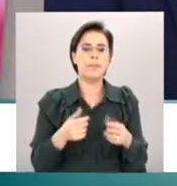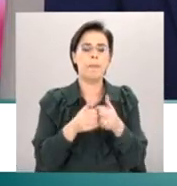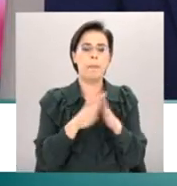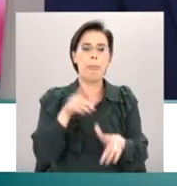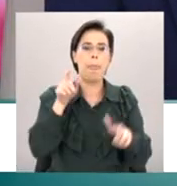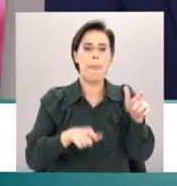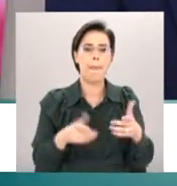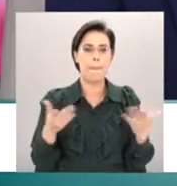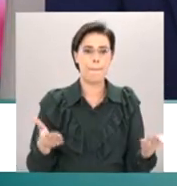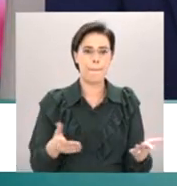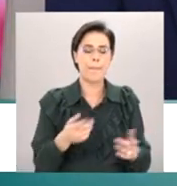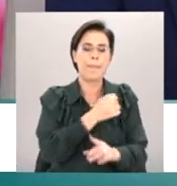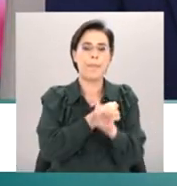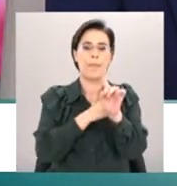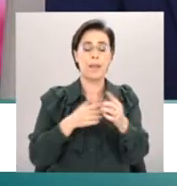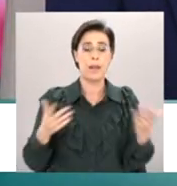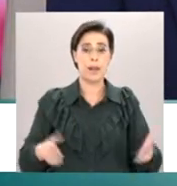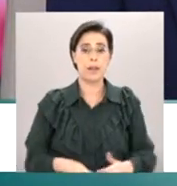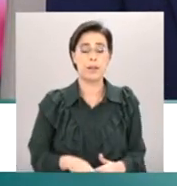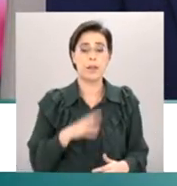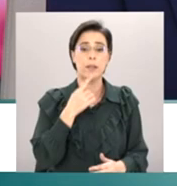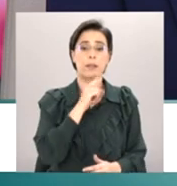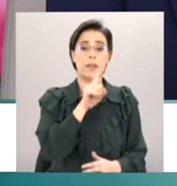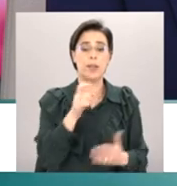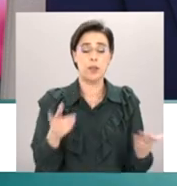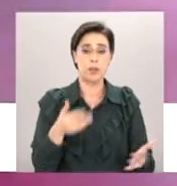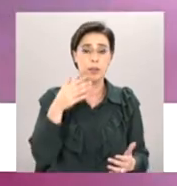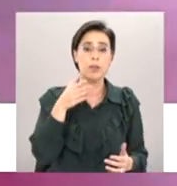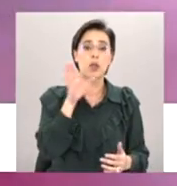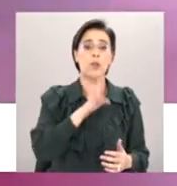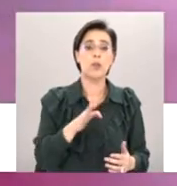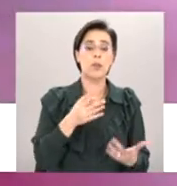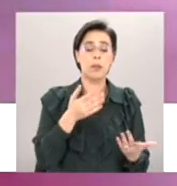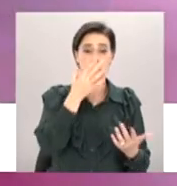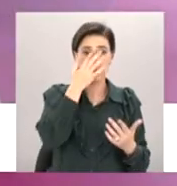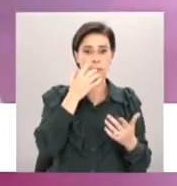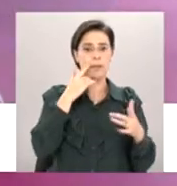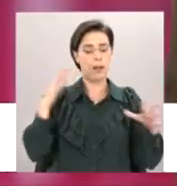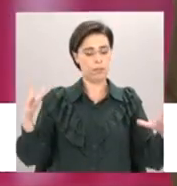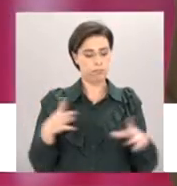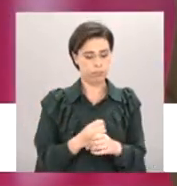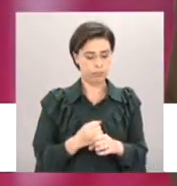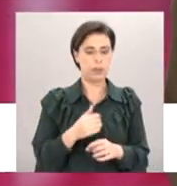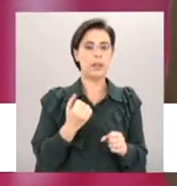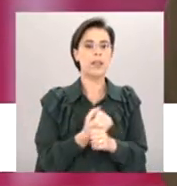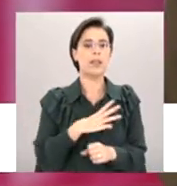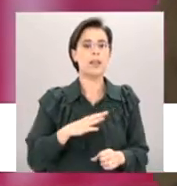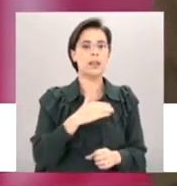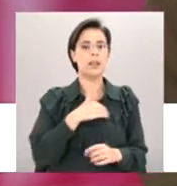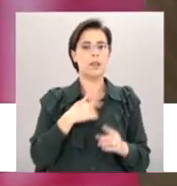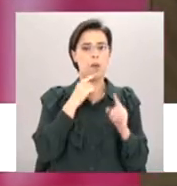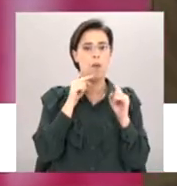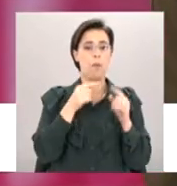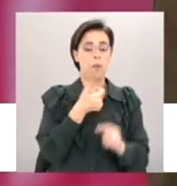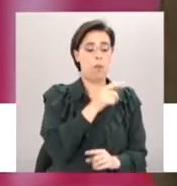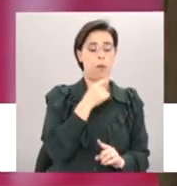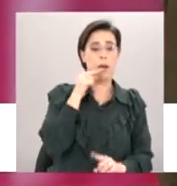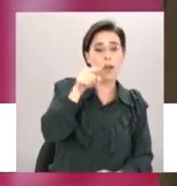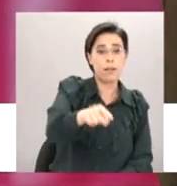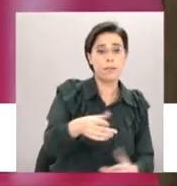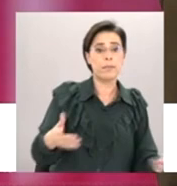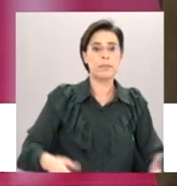patológicos a falar com assoalho caçamba estas questões jogo Figueirense querem desmantelar o serviço Nacional de saúde como acusa o bloco de